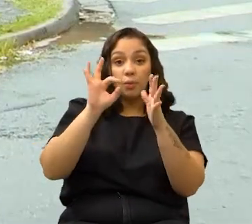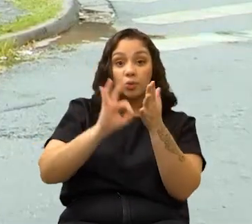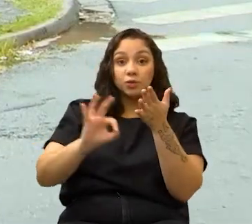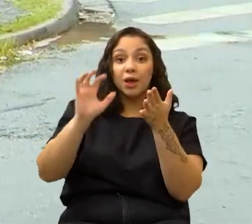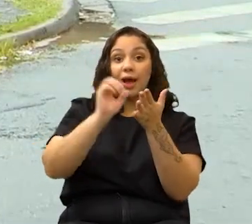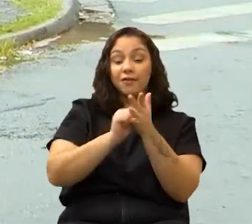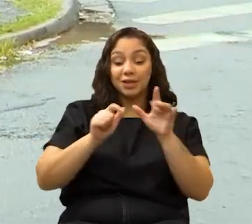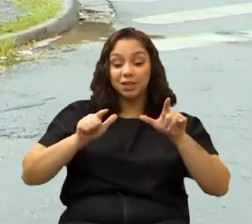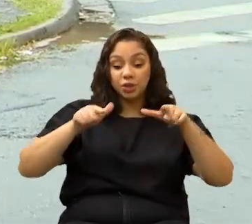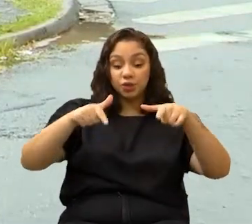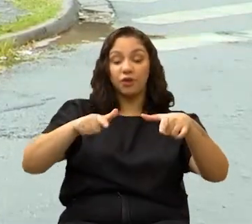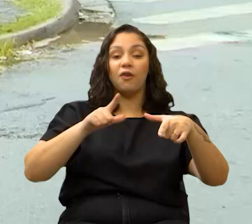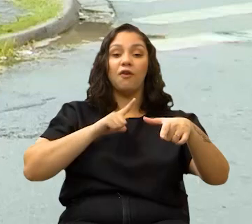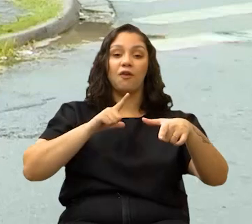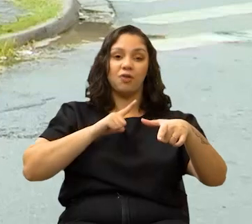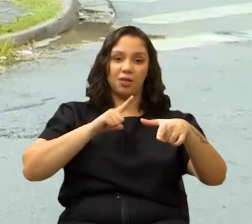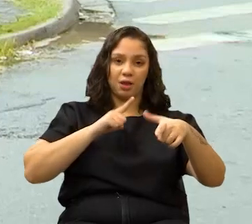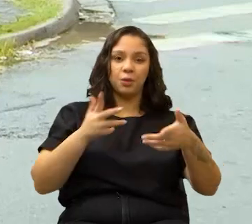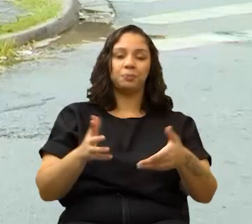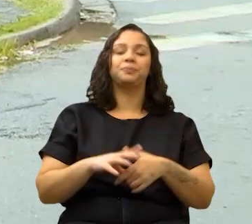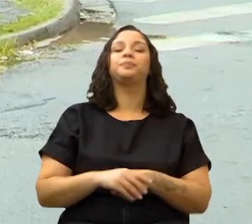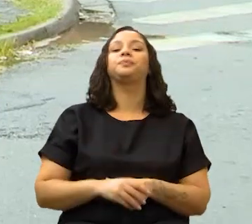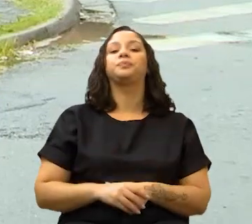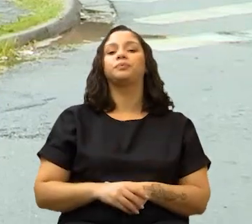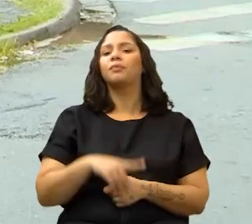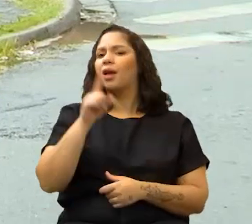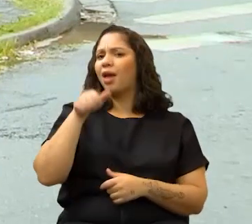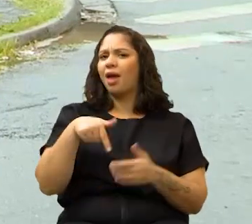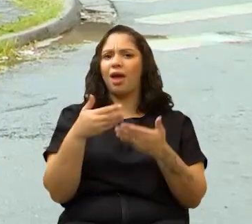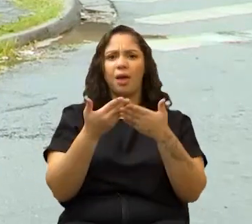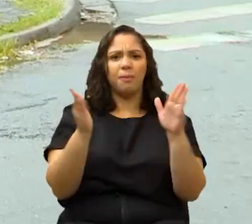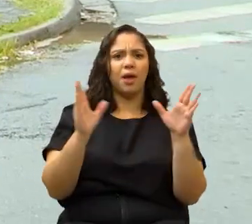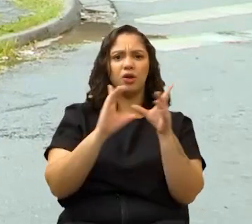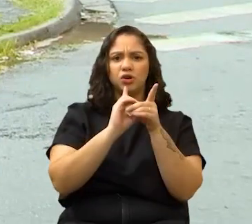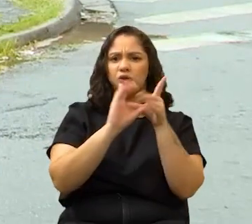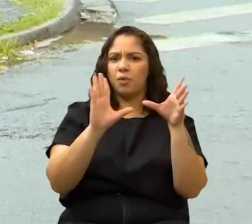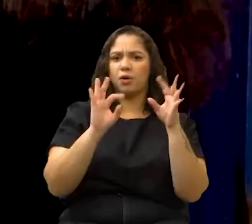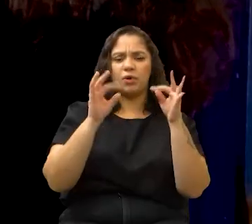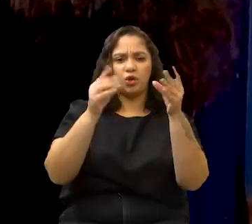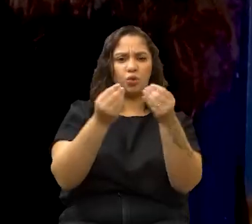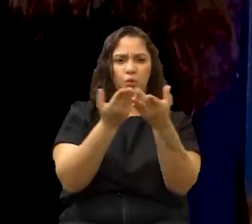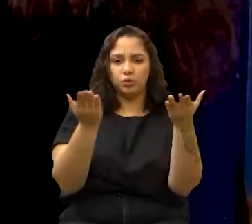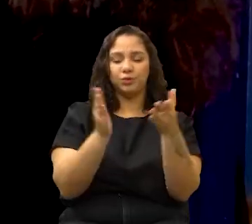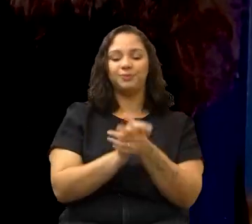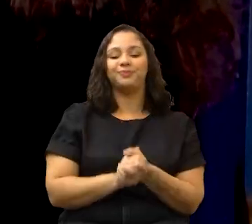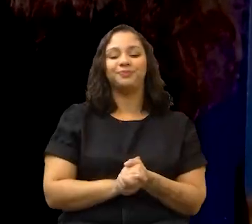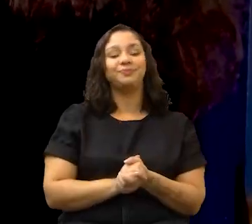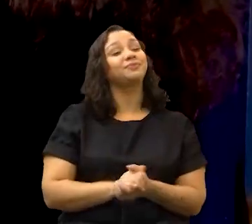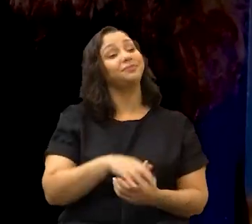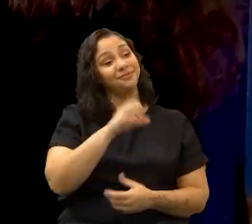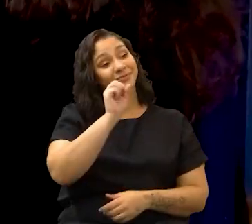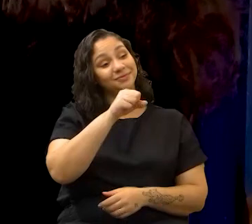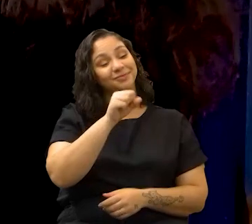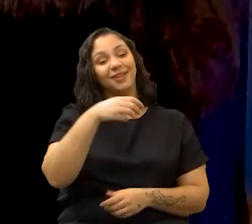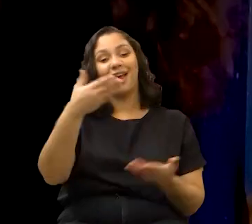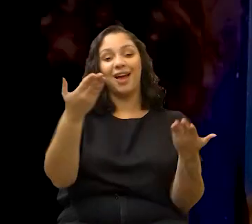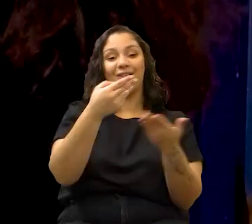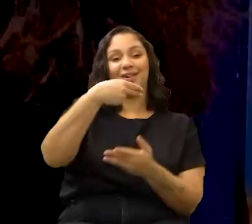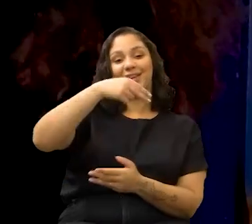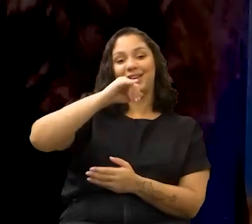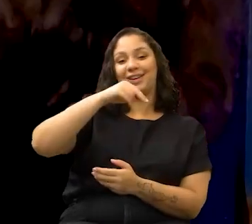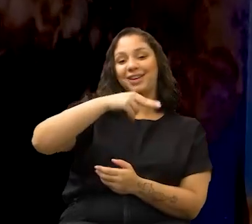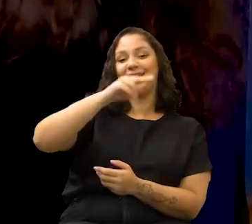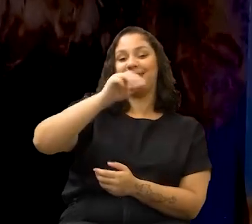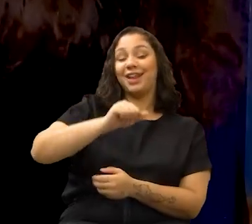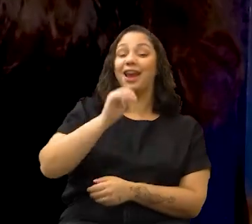ter também um certificado lá, então é um evento realmente aberto e democrático para todos. E agora sim, a Nina vai falar